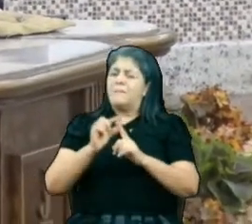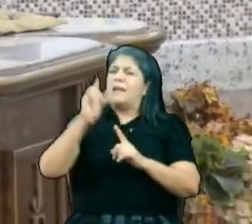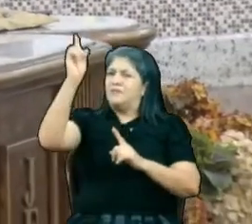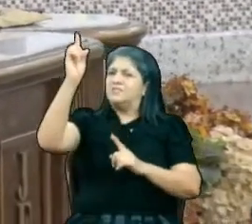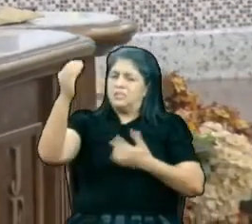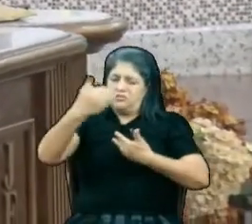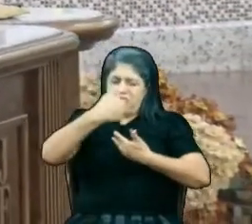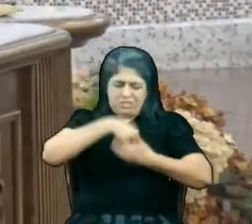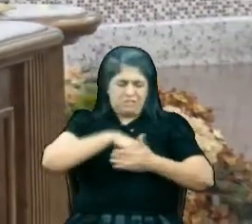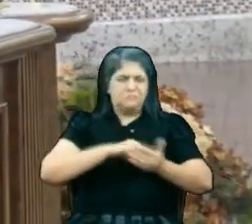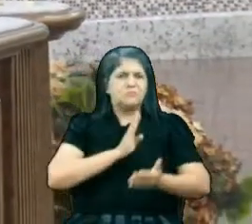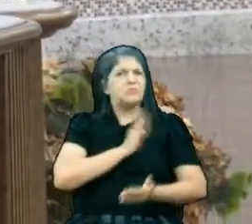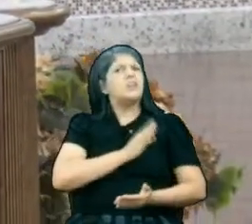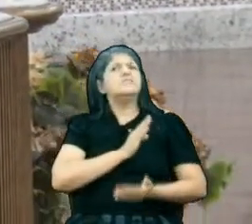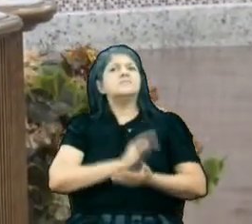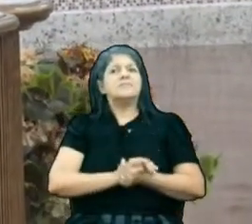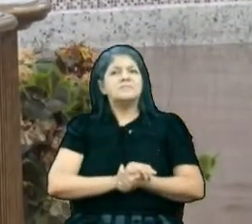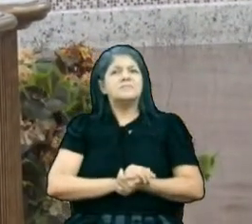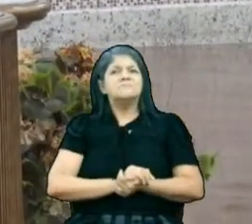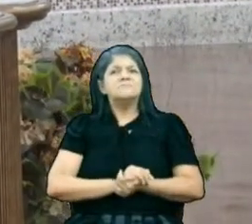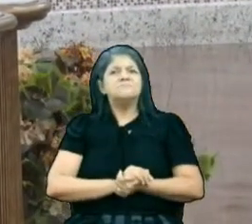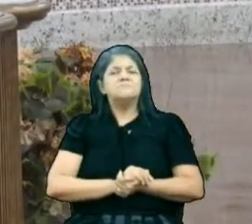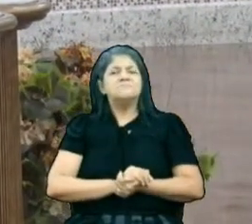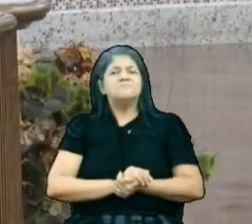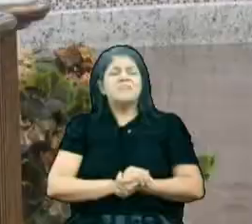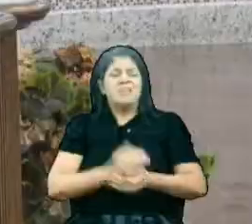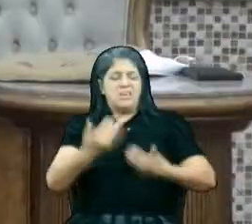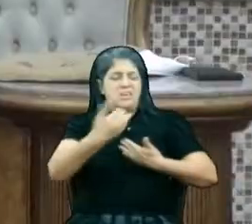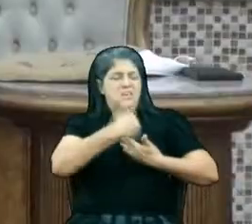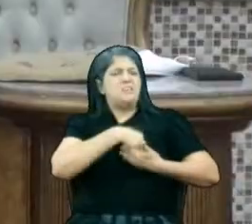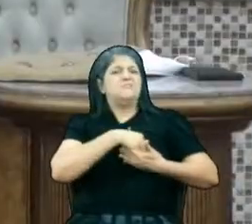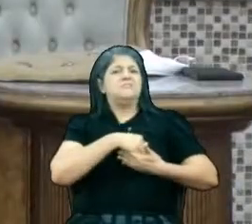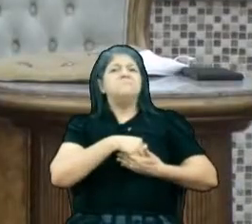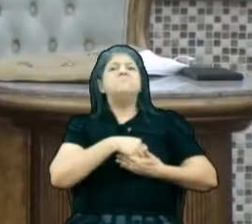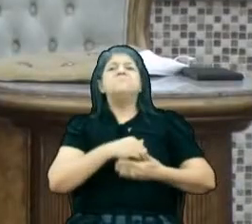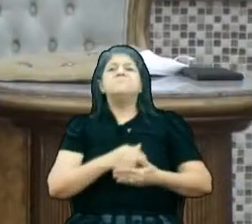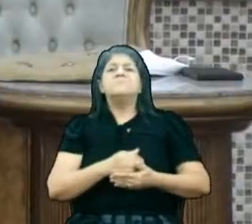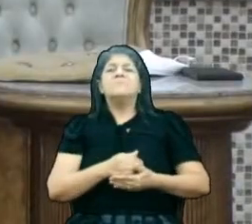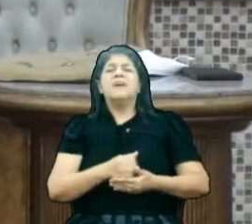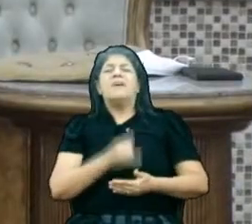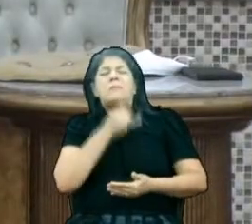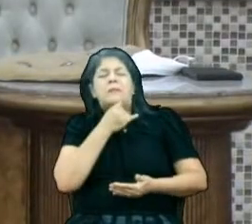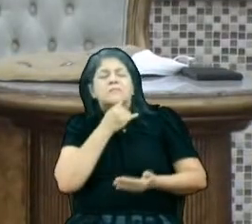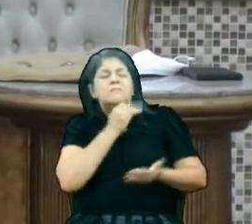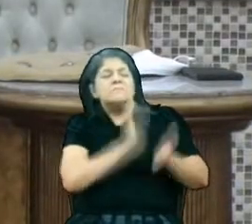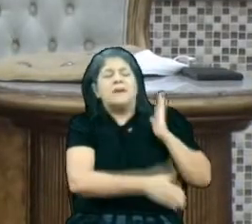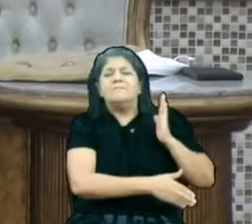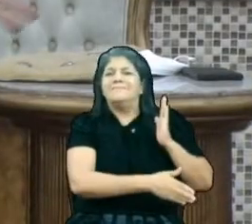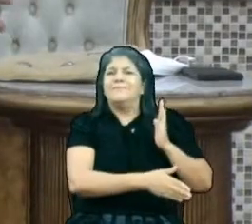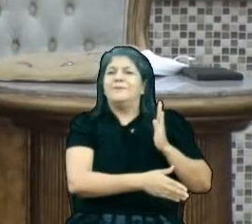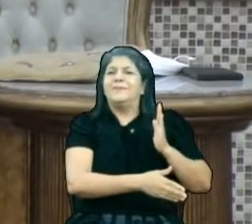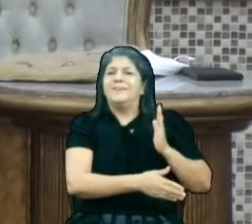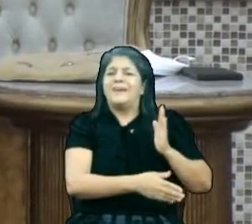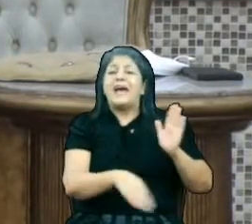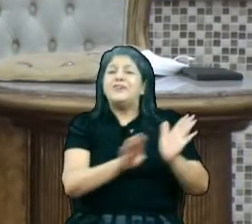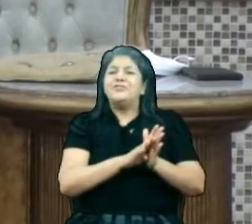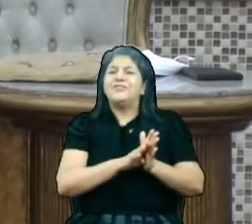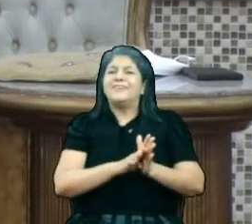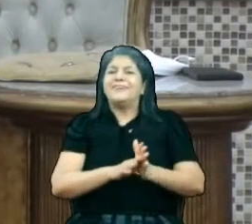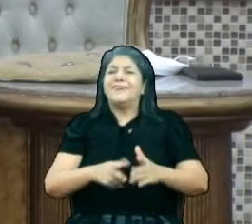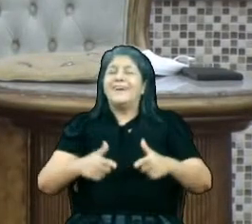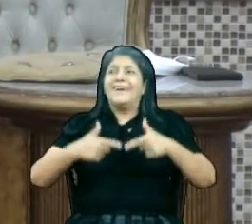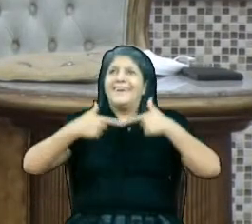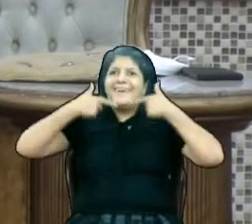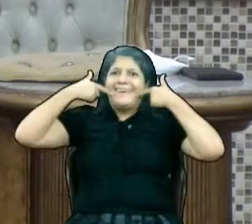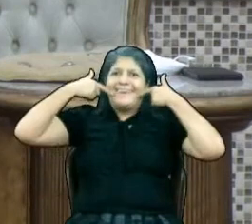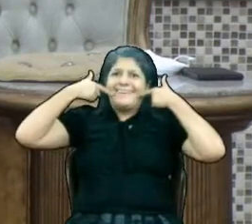de Deus tem remédio pra tristeza e eu não sei a causa eu não sei o motivo eu